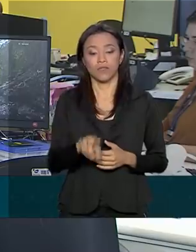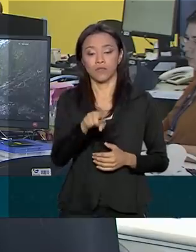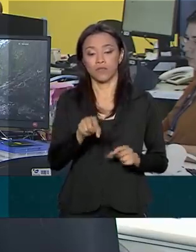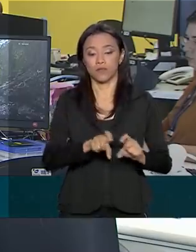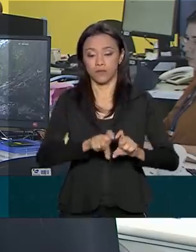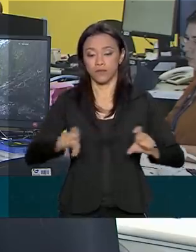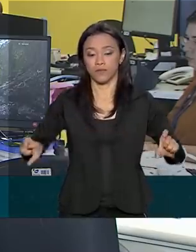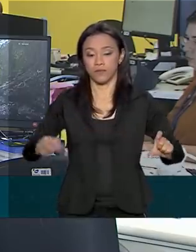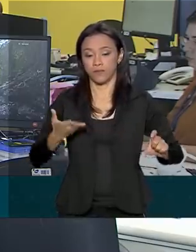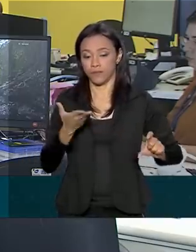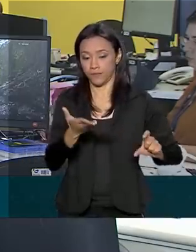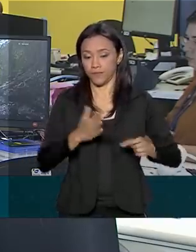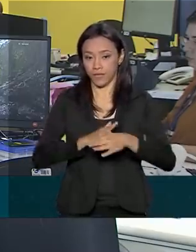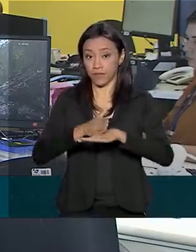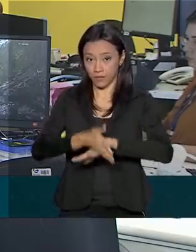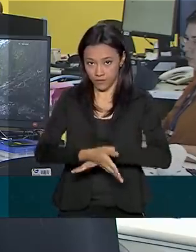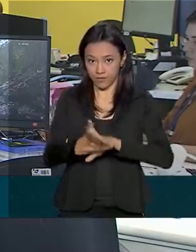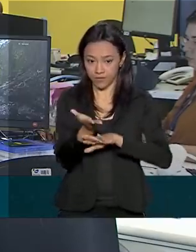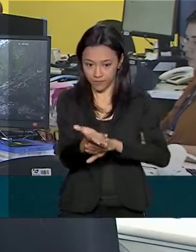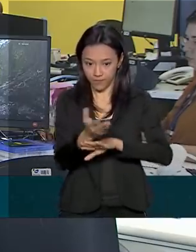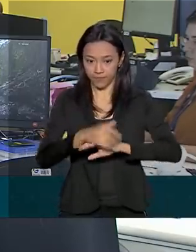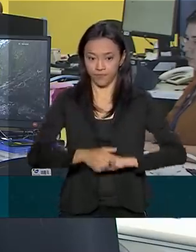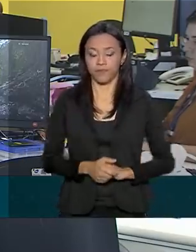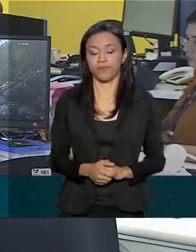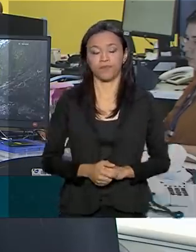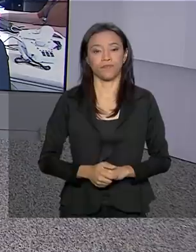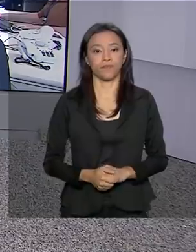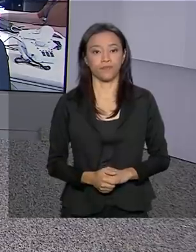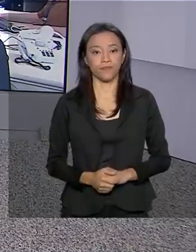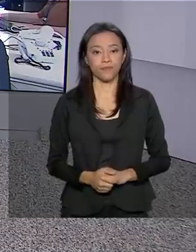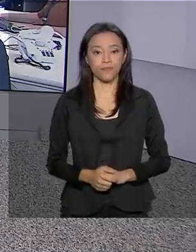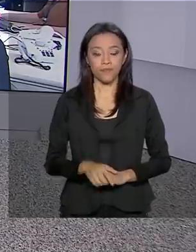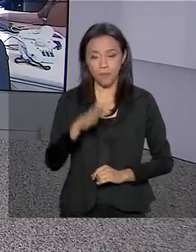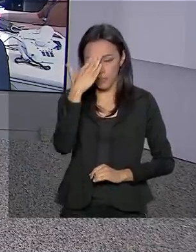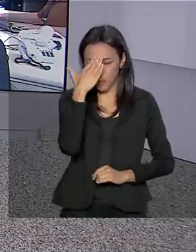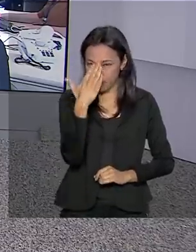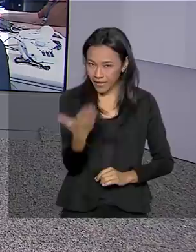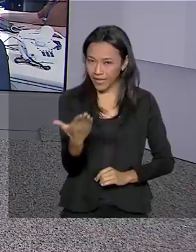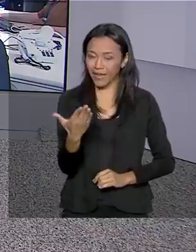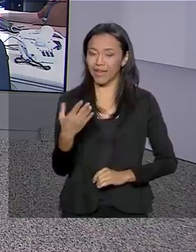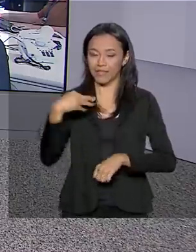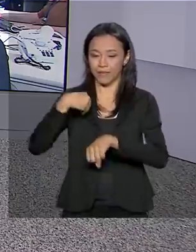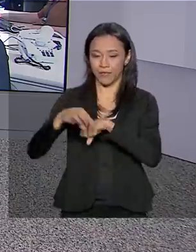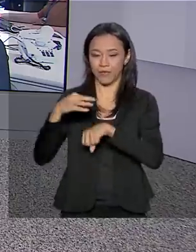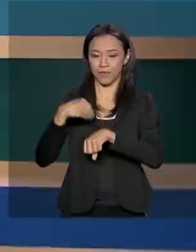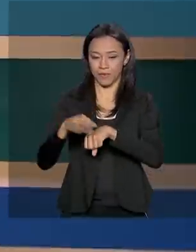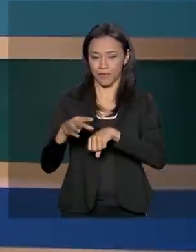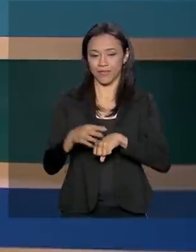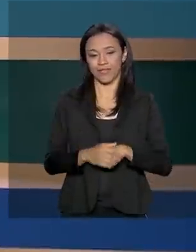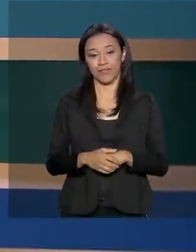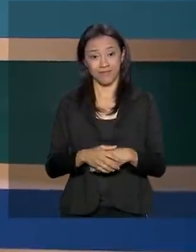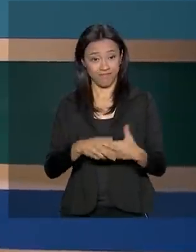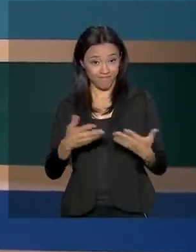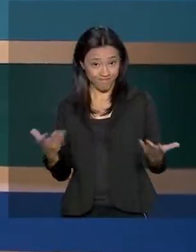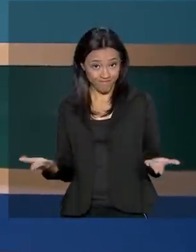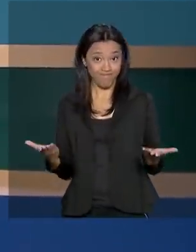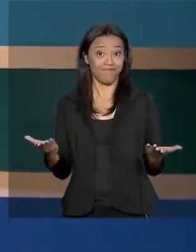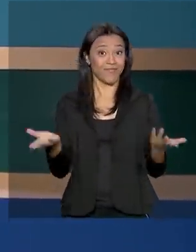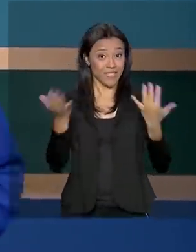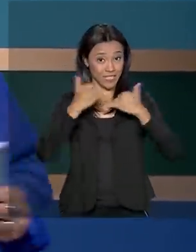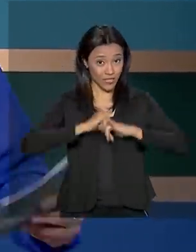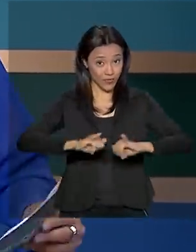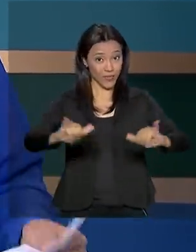gov.br barra amor pelo brasil mara obrigada tiago pelas suas informações tailan sá daí